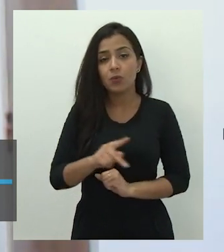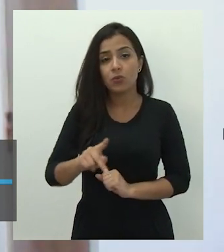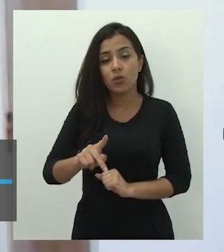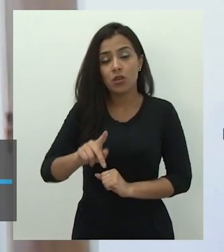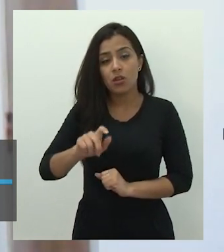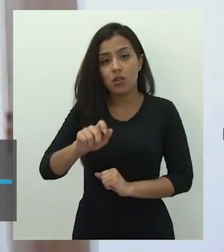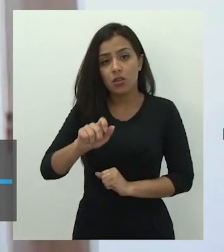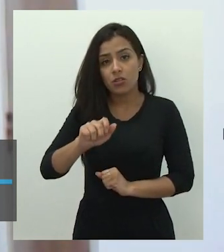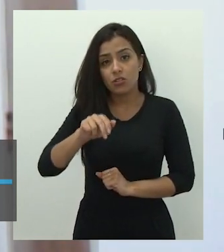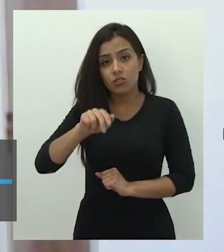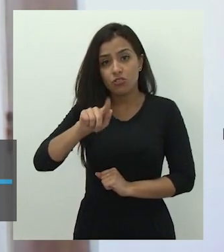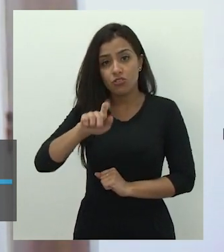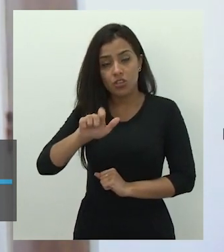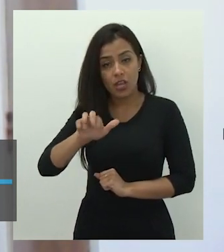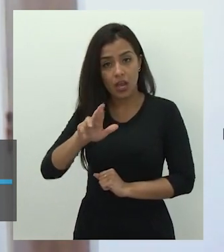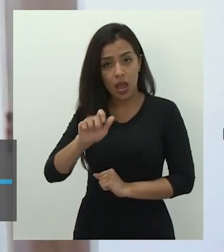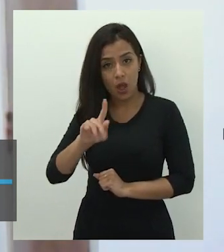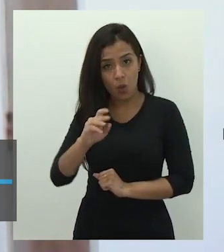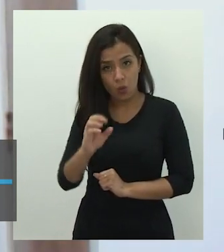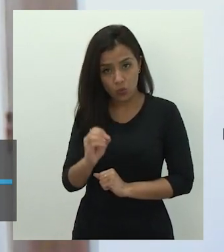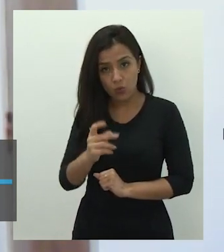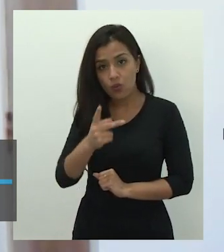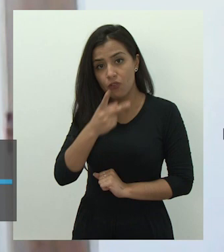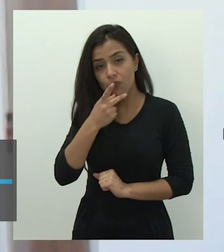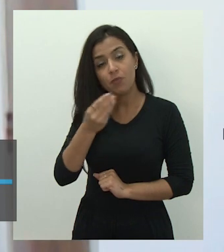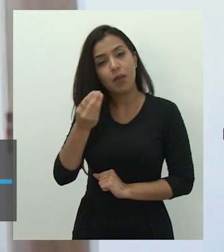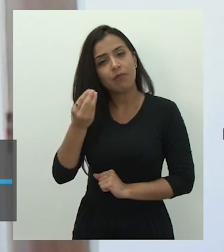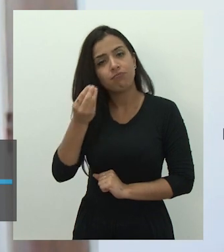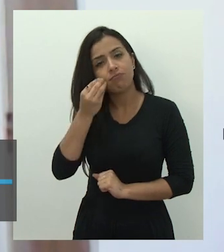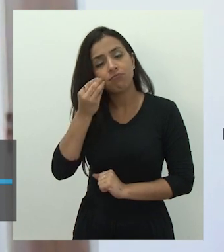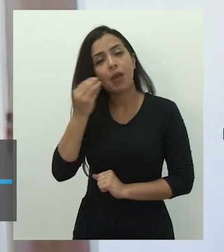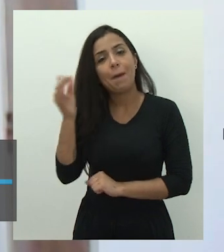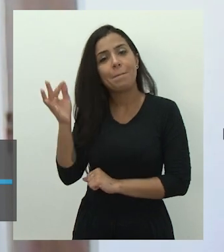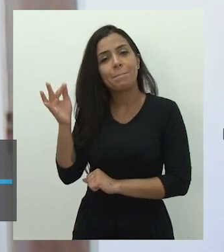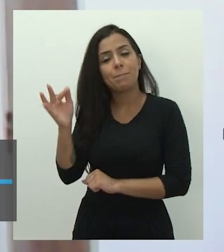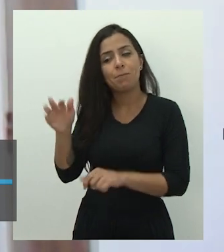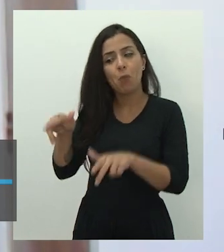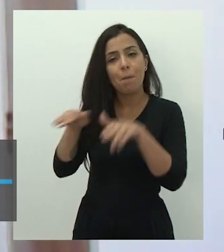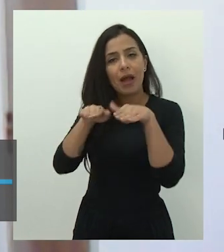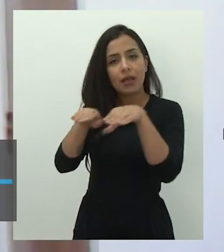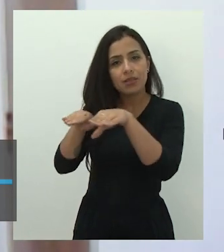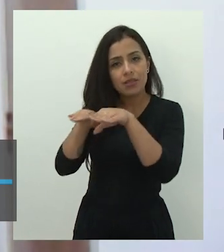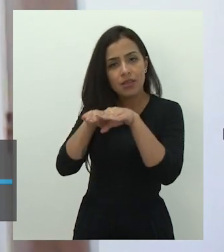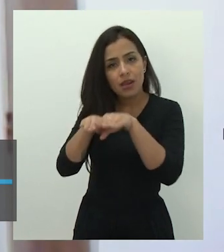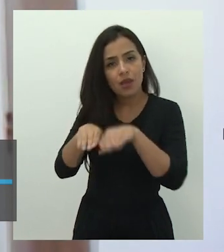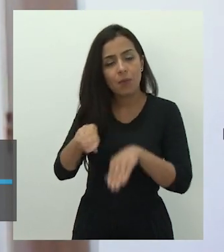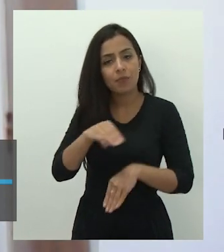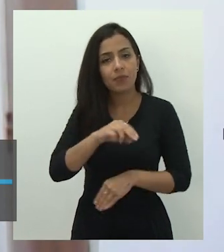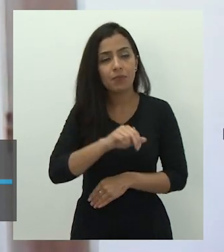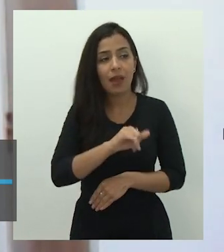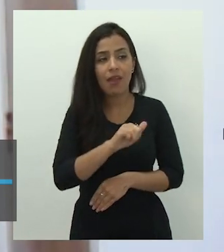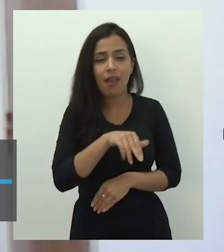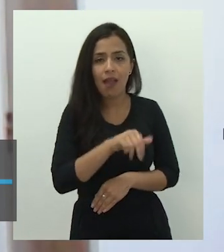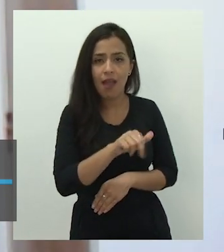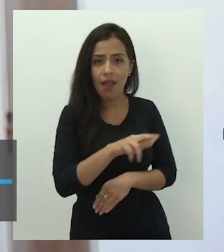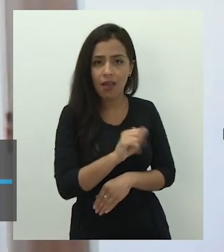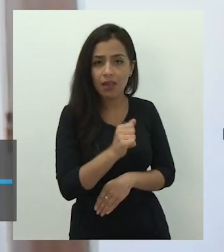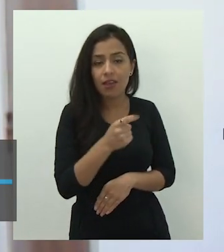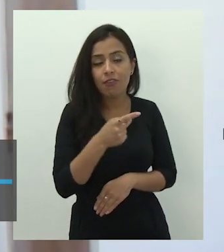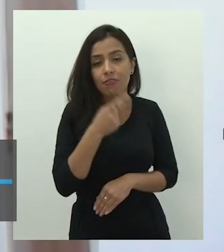formalizar padrões e regularidades. Professora Nayara, questões de situação-problema mais